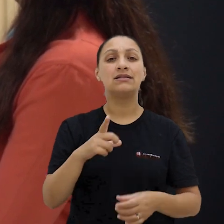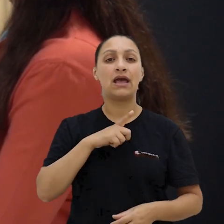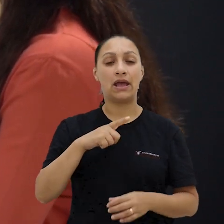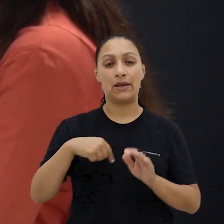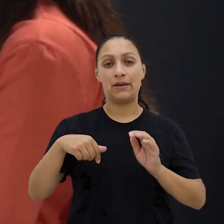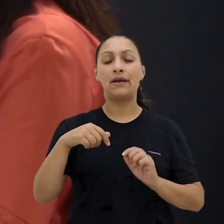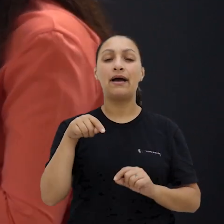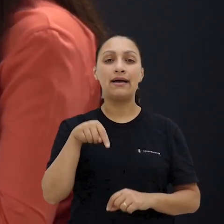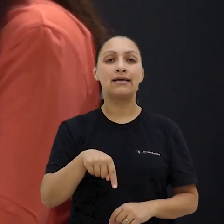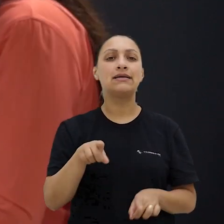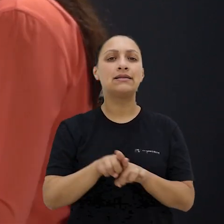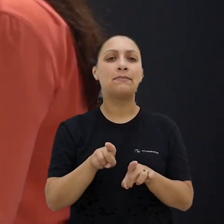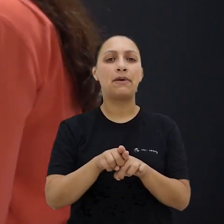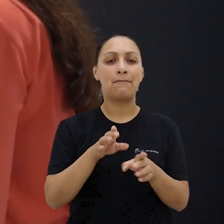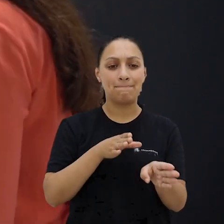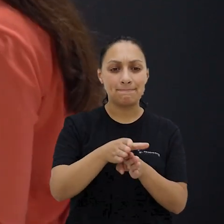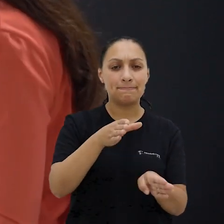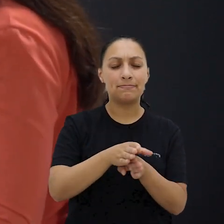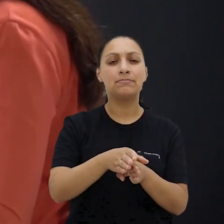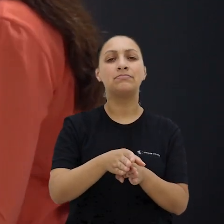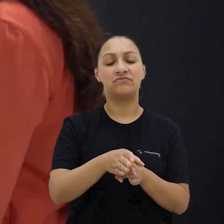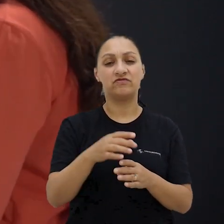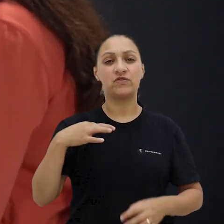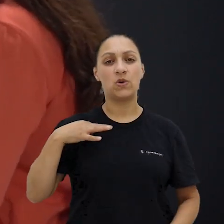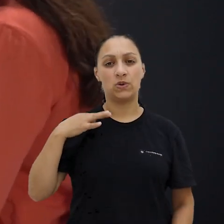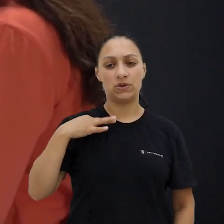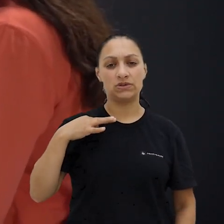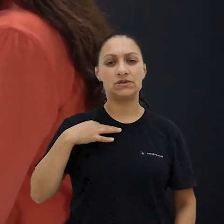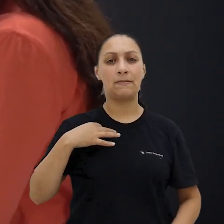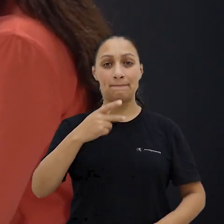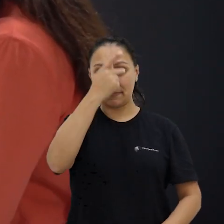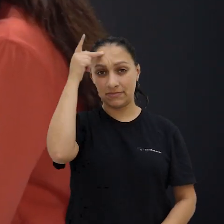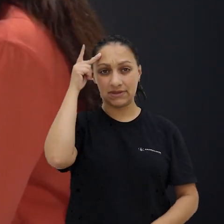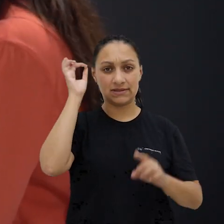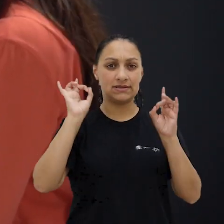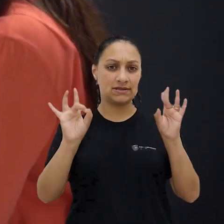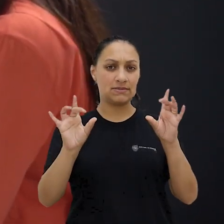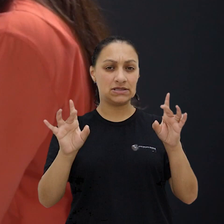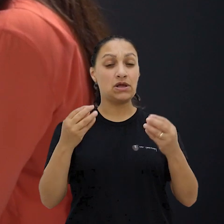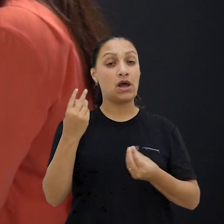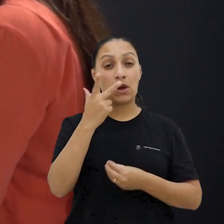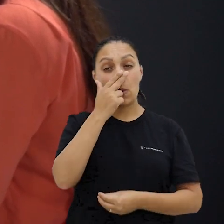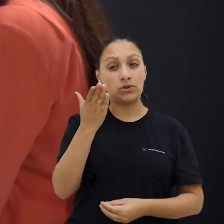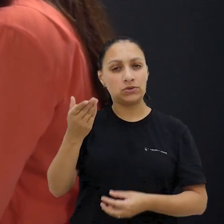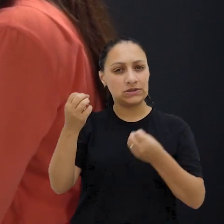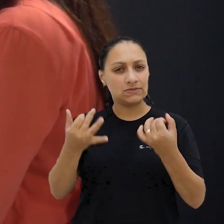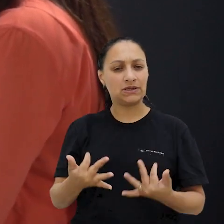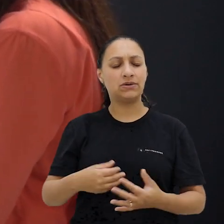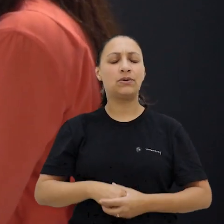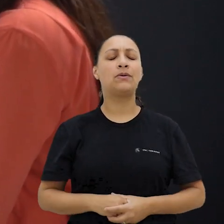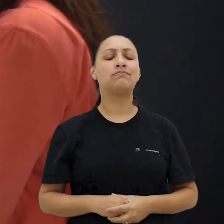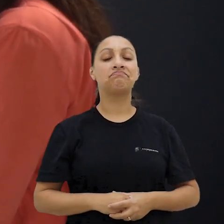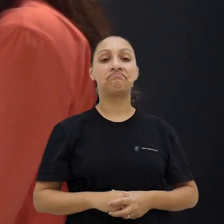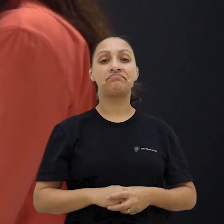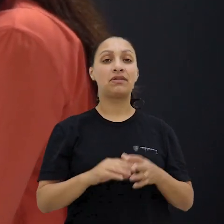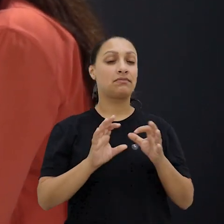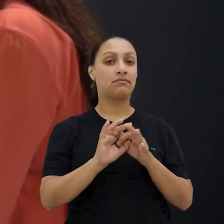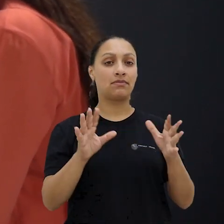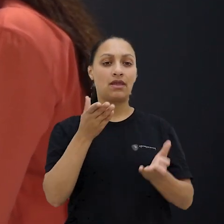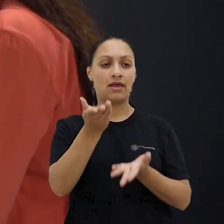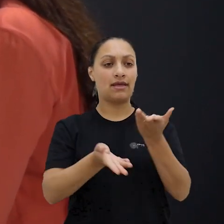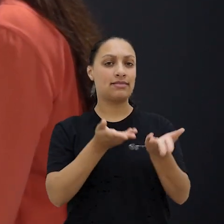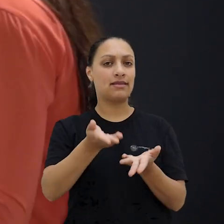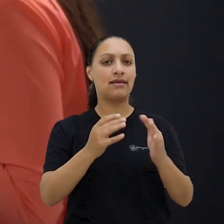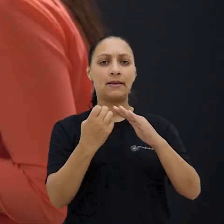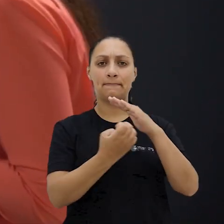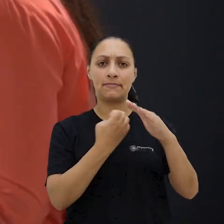gente tem um programa aqui de mentores voluntários, que são pessoas especialistas, que nem tu comentaste, disponíveis para